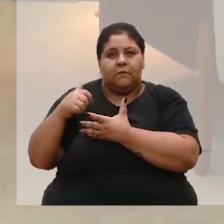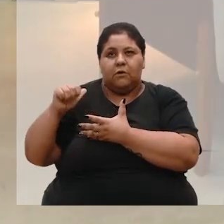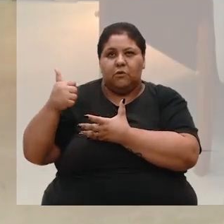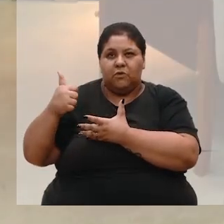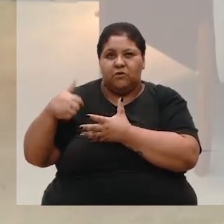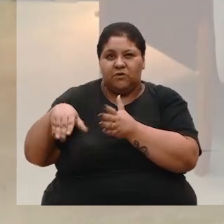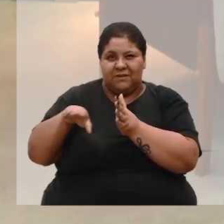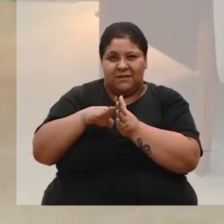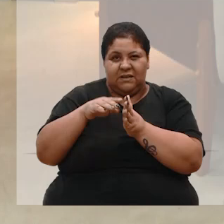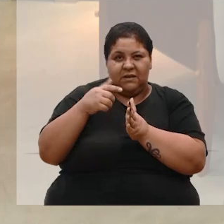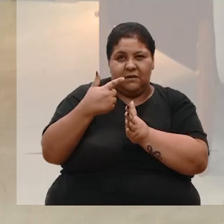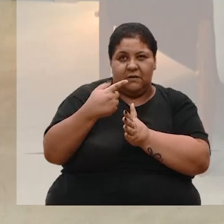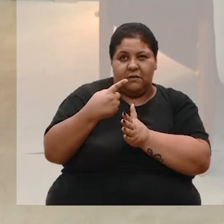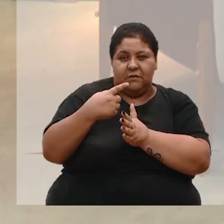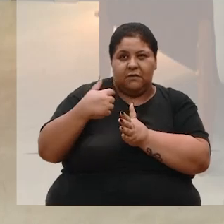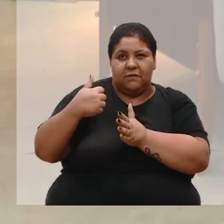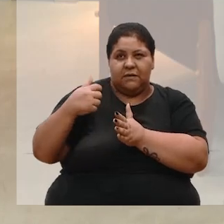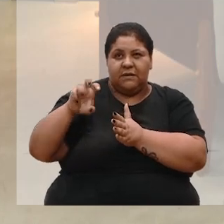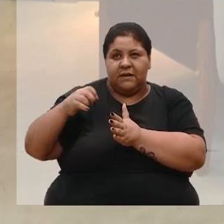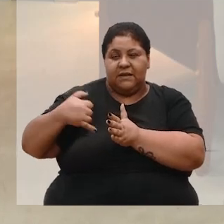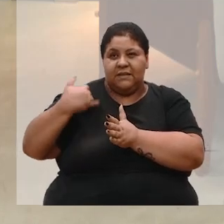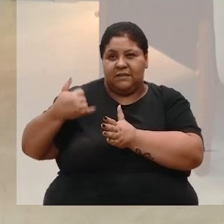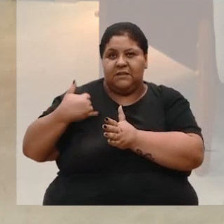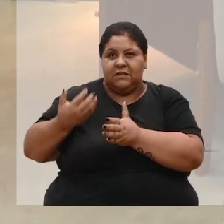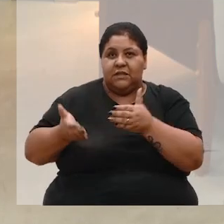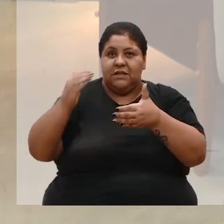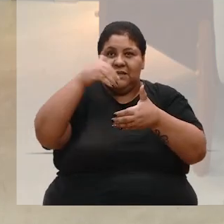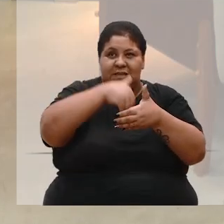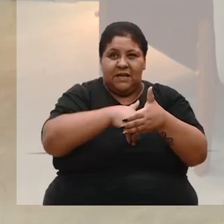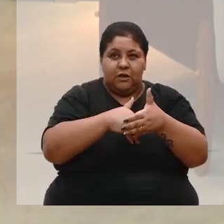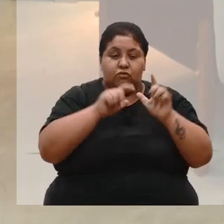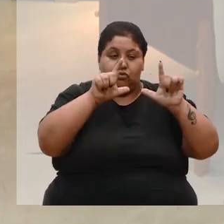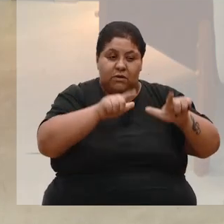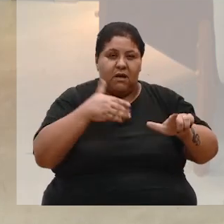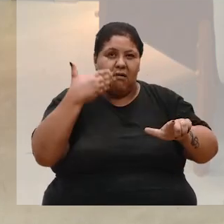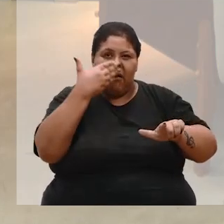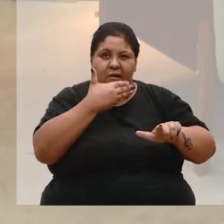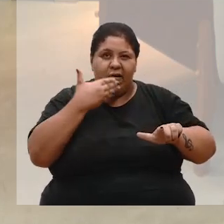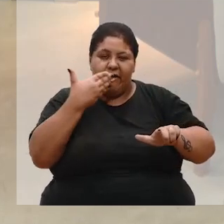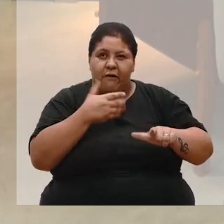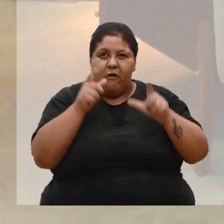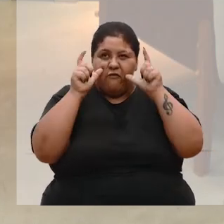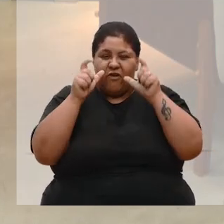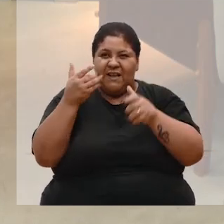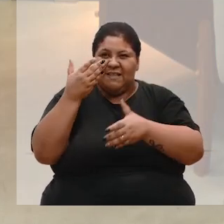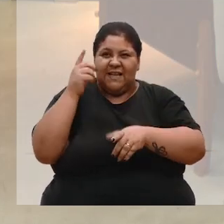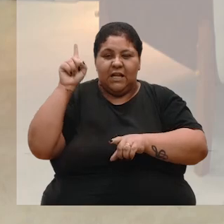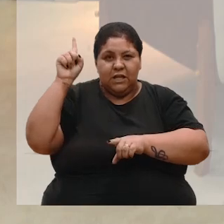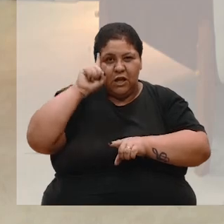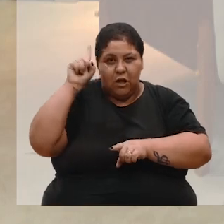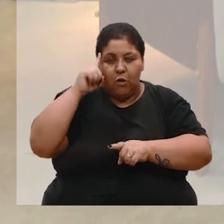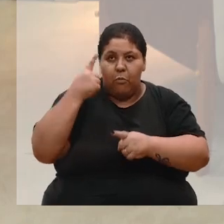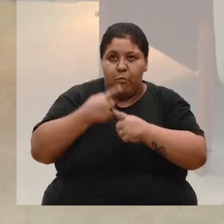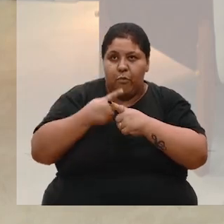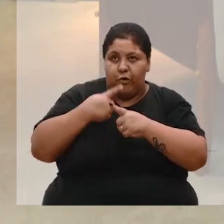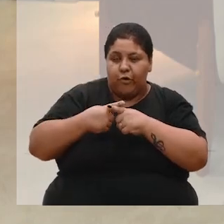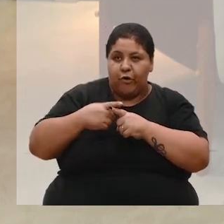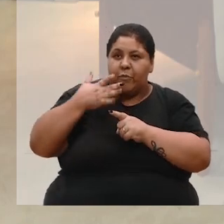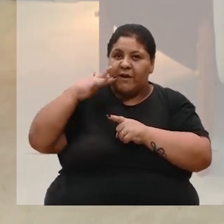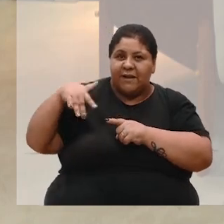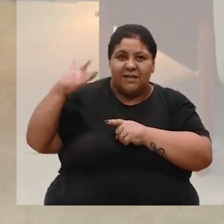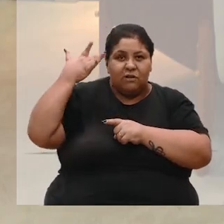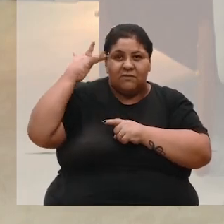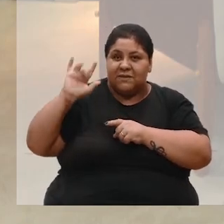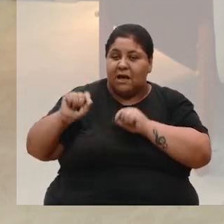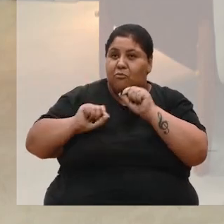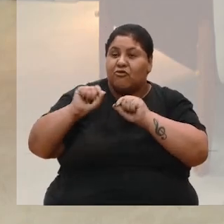anos de idade, dentro do prostíbulo e sendo explorada sexualmente, violentada todos os dias, porque uma criança não sabe nem o que é